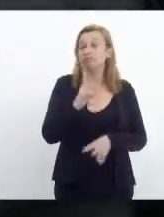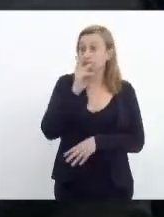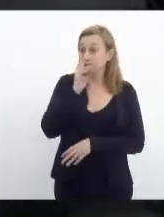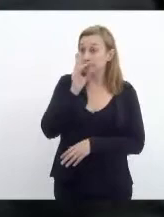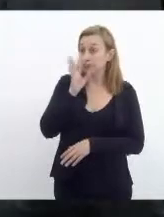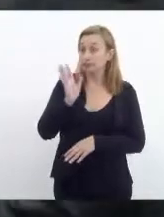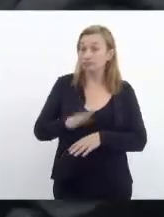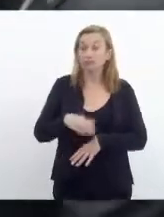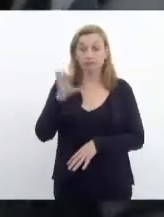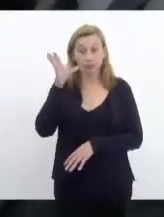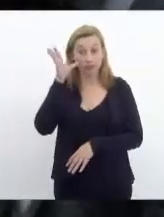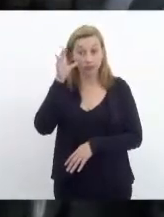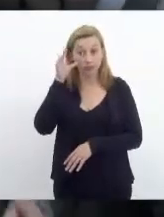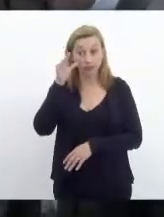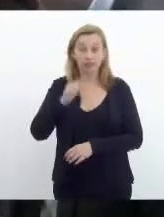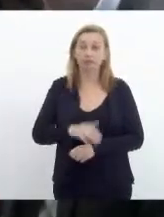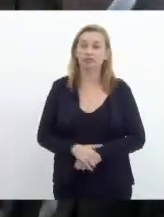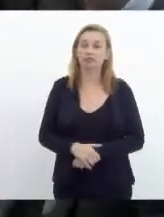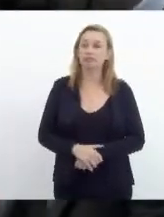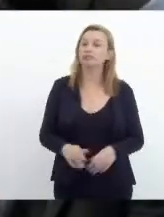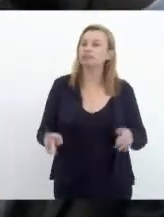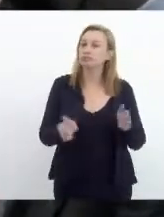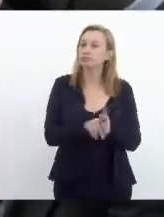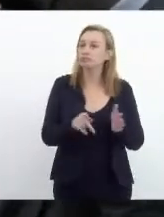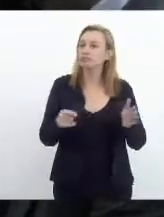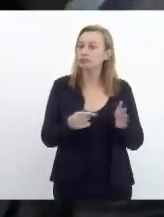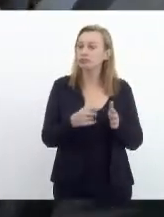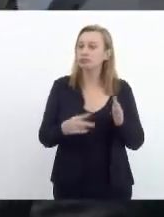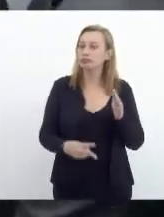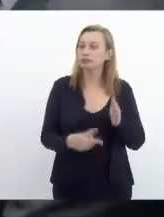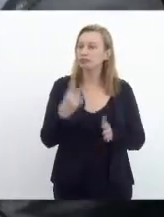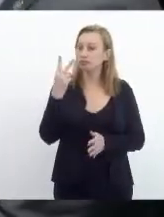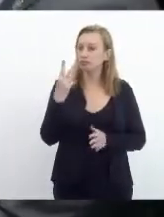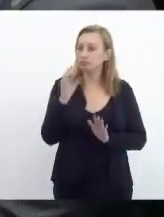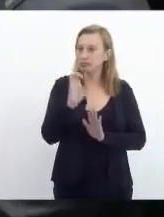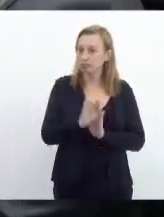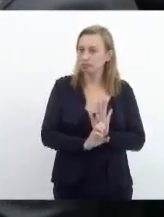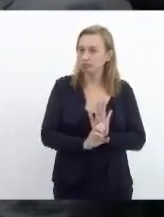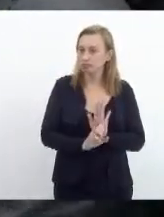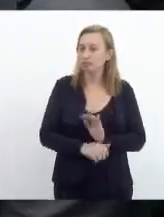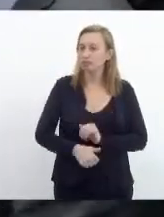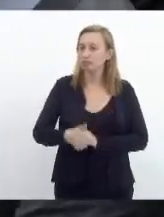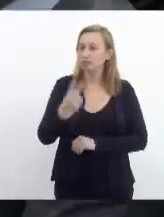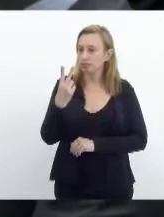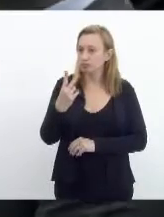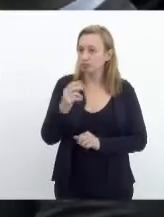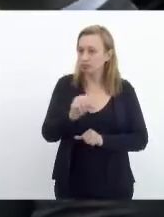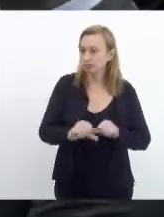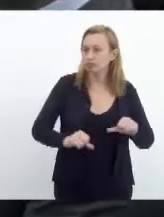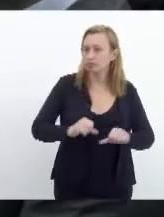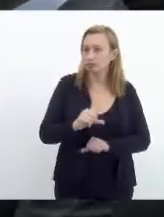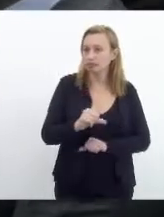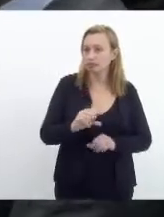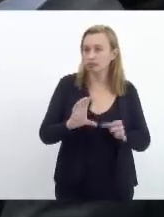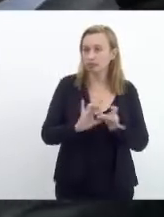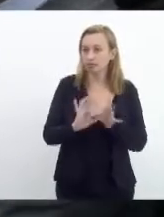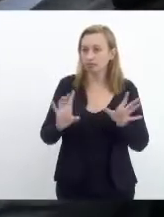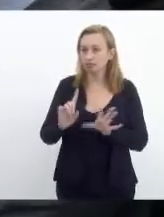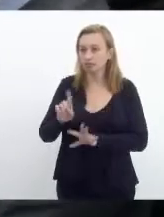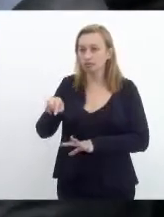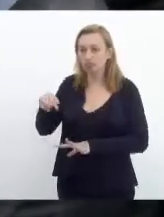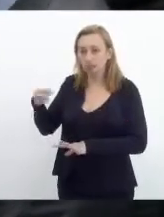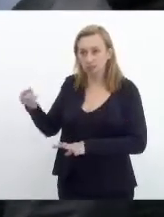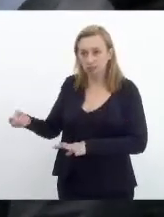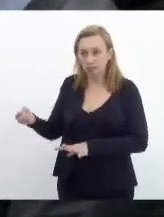mais interessante que este projeto tenha duas emendas, uma transformando em autorizativo e